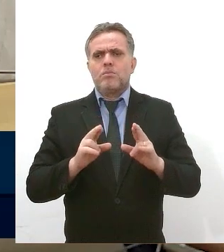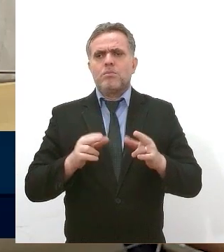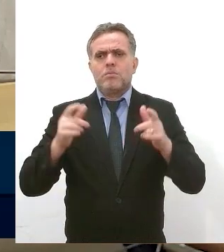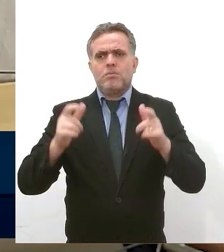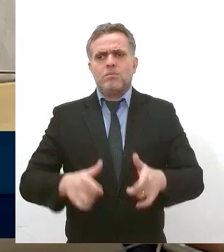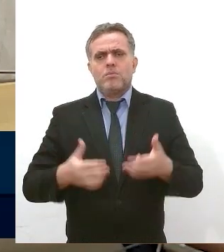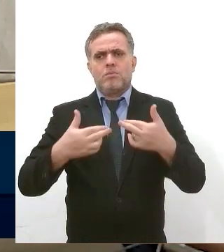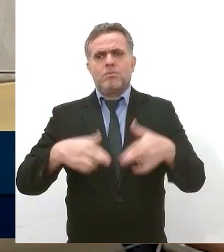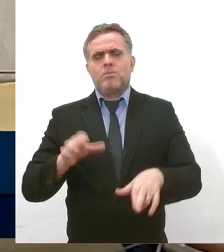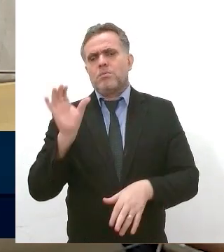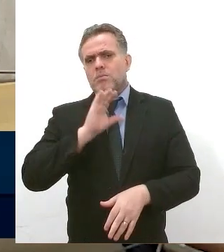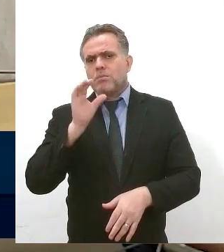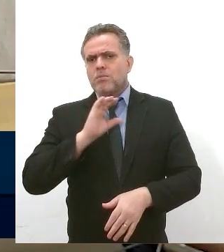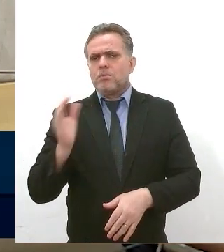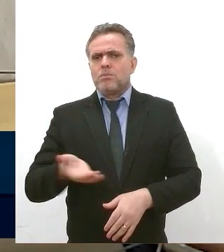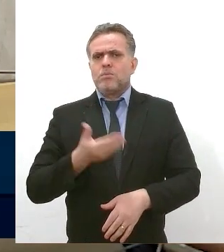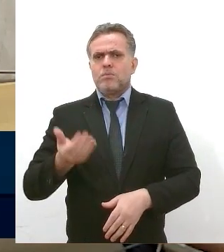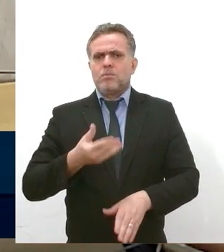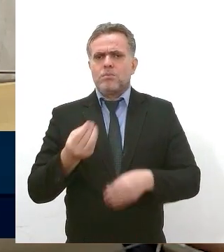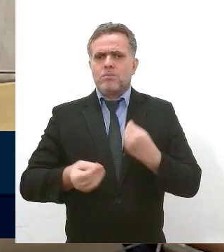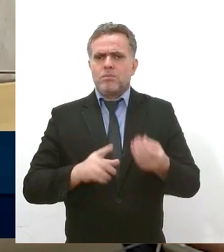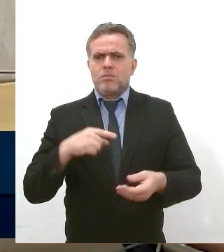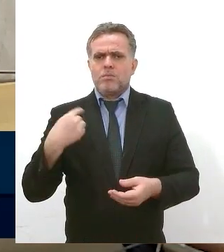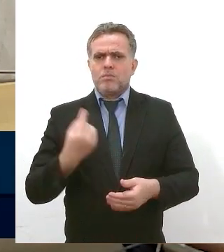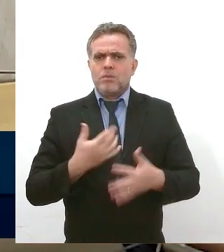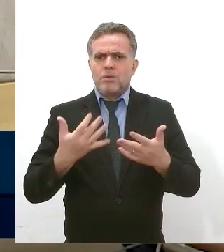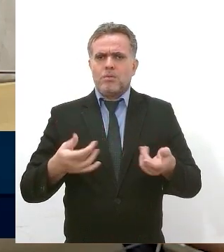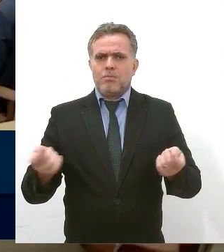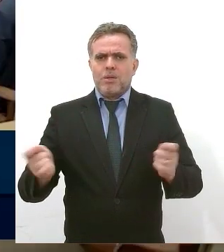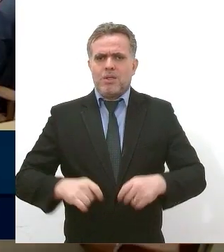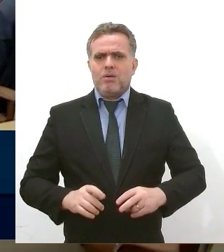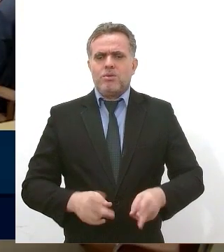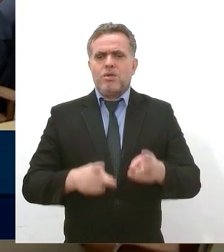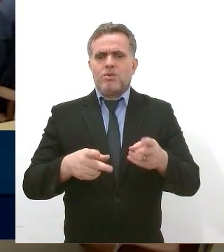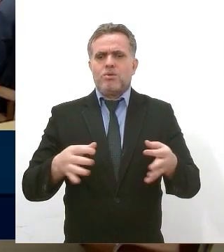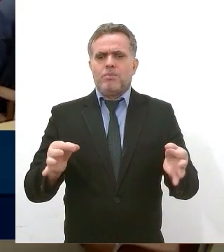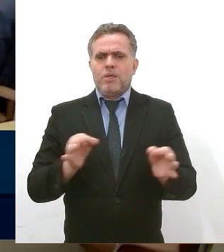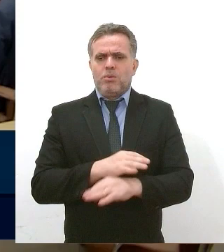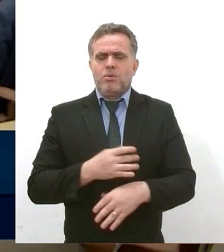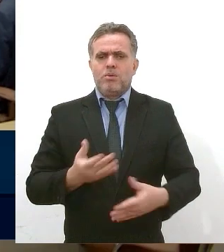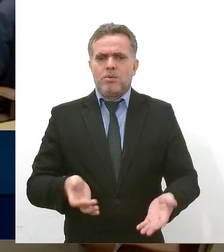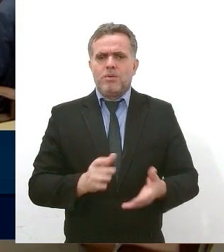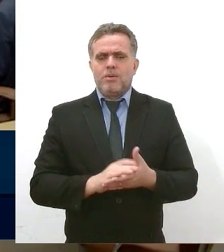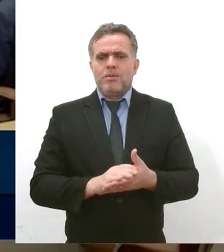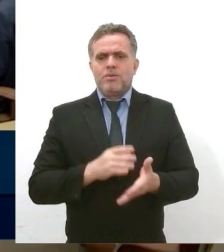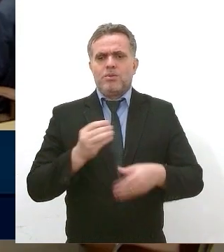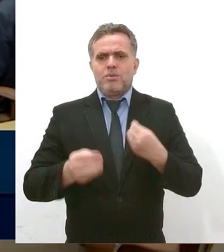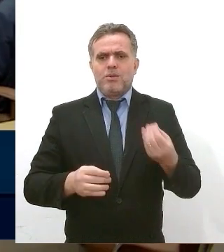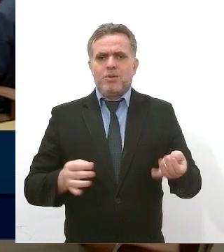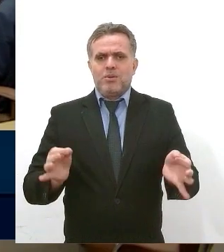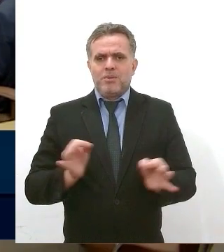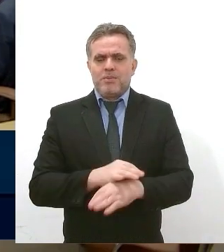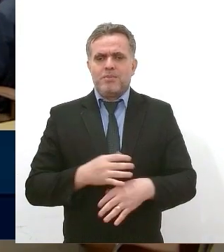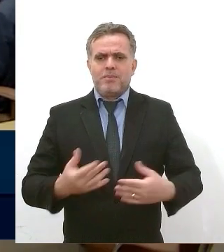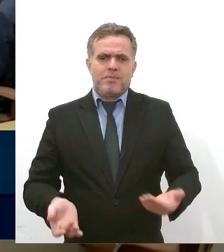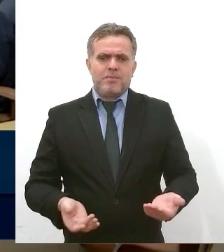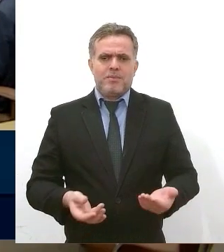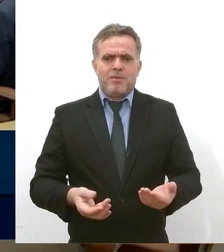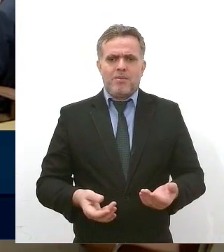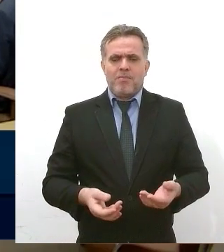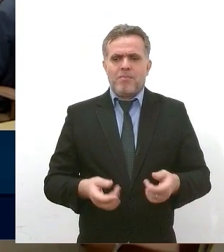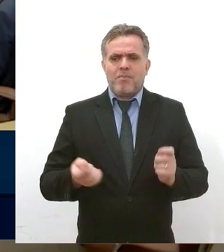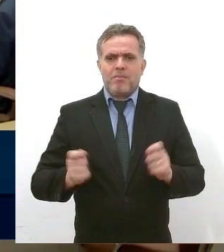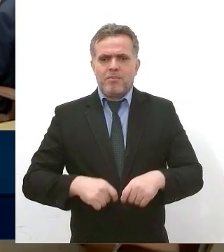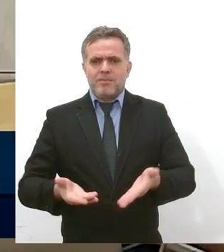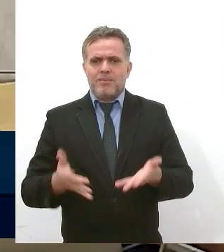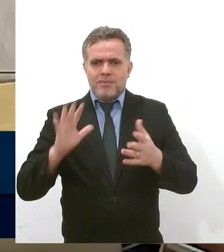não queremos ver mais lixões a céu aberto no estado de Sergipe, ou seja, algo que a gente já tinha tirado, inclusive, do mapa, mas em virtude dessa